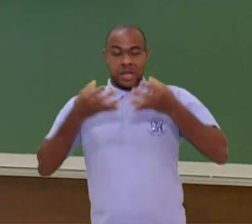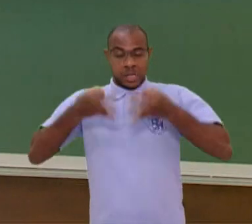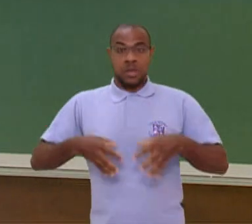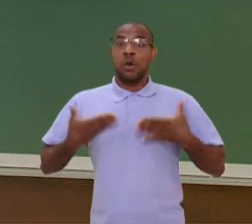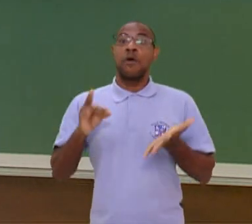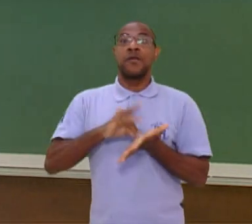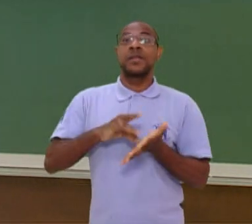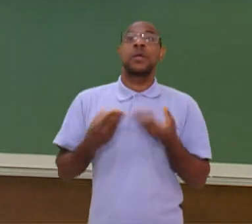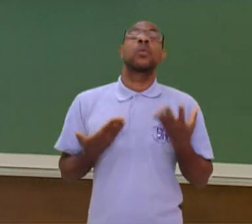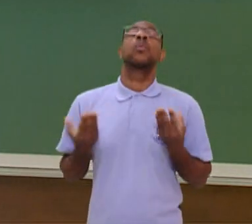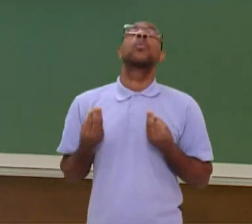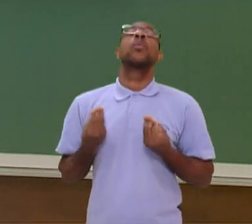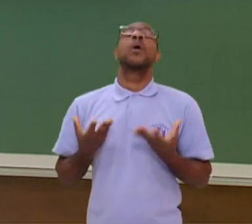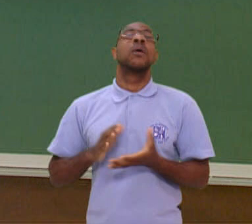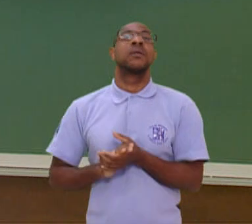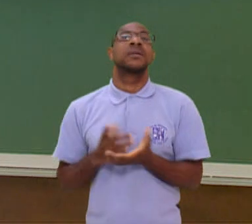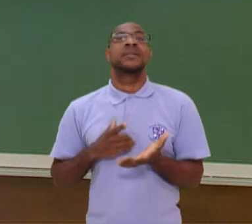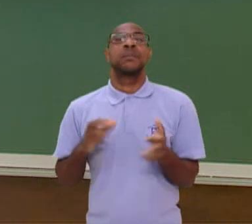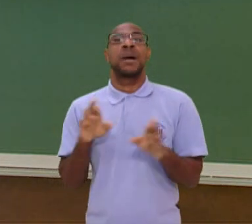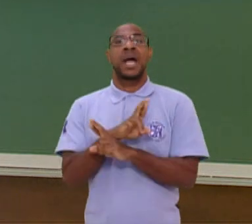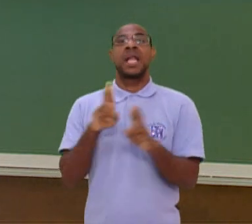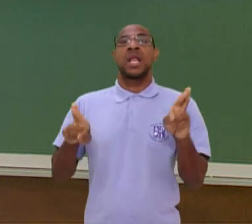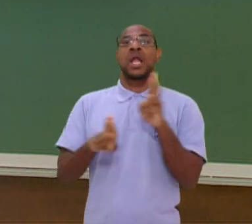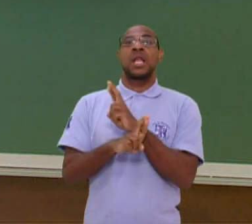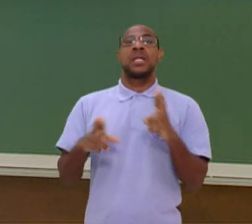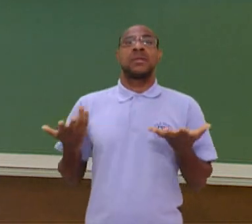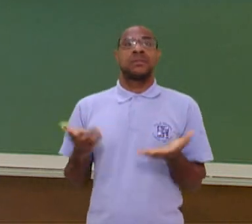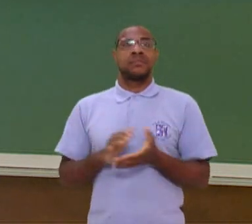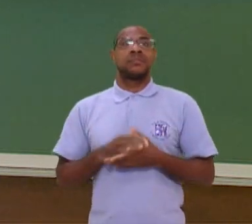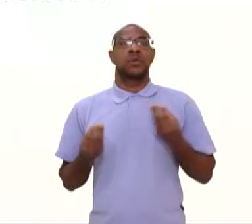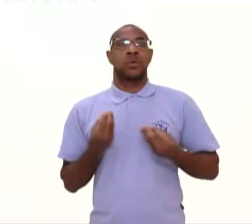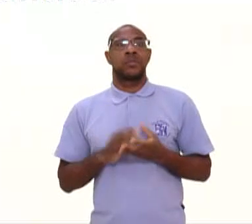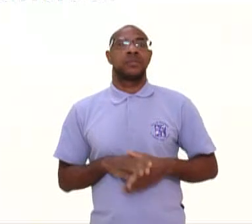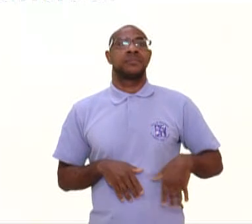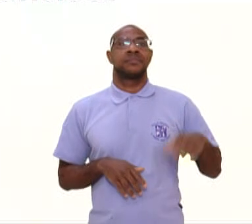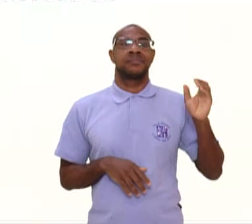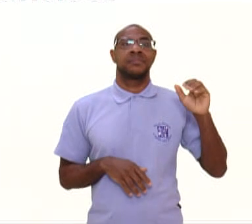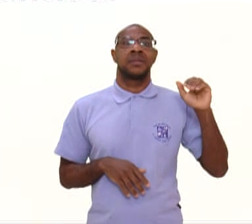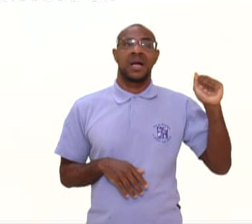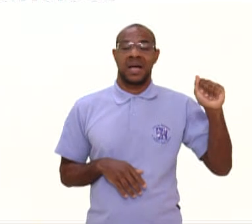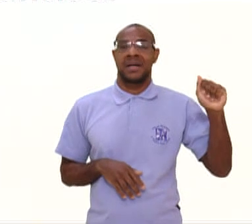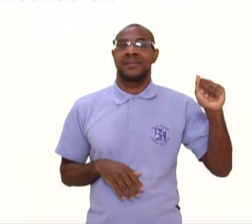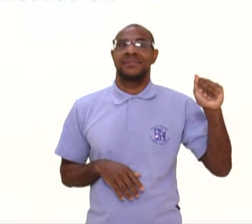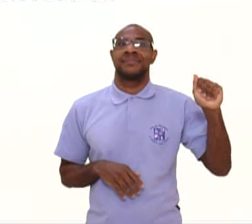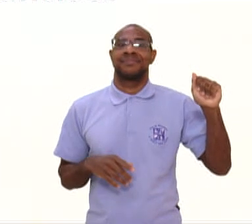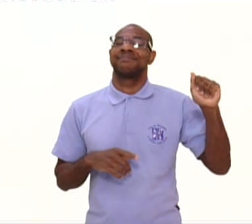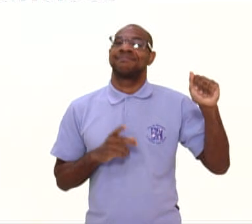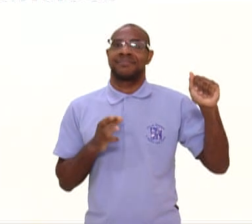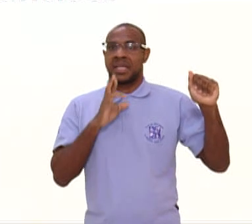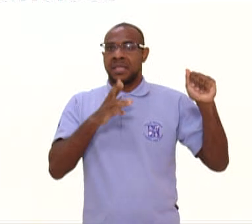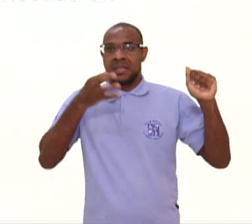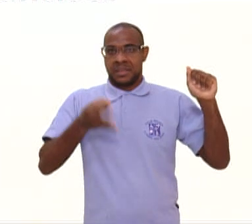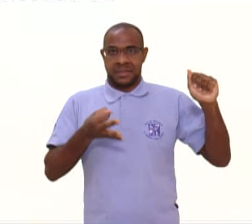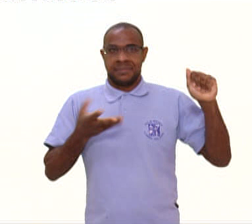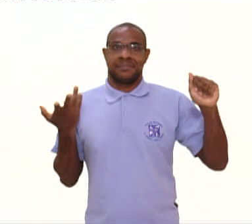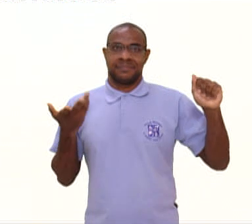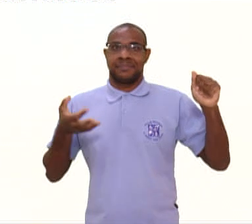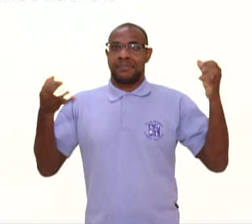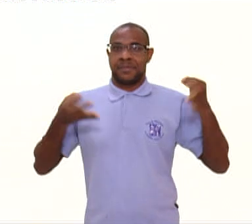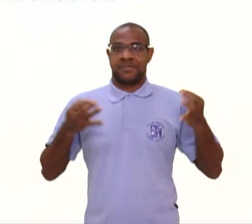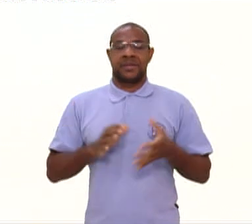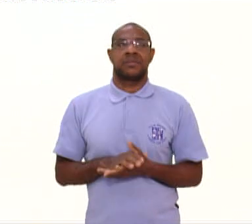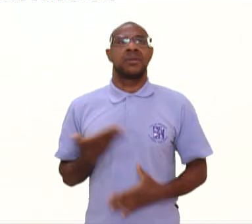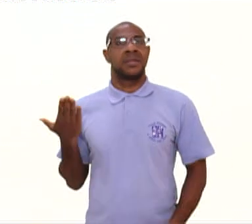é verdadeira? Existe uma relação entre o tamanho da corda e sua nota musical emitida. Pessoal, perfeito. Então desde a Grécia Antiga, Pitágoras